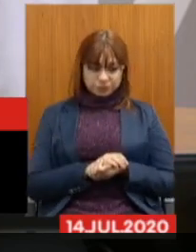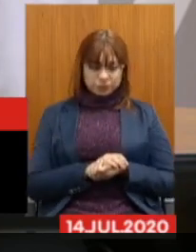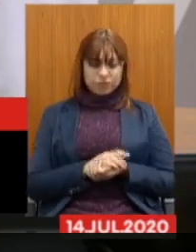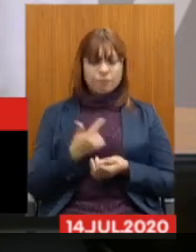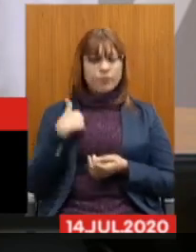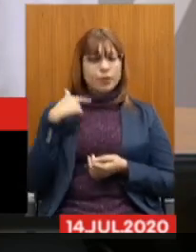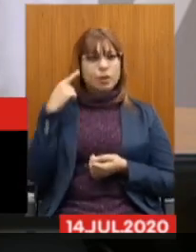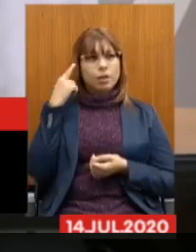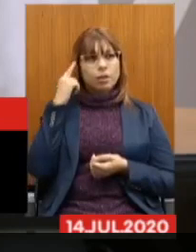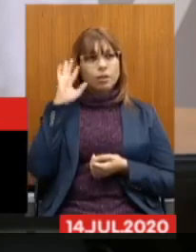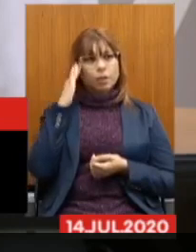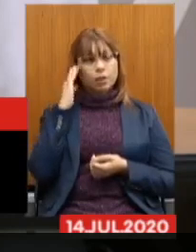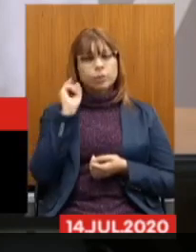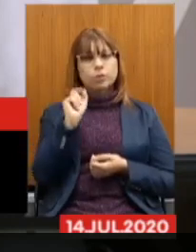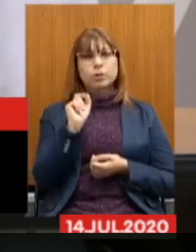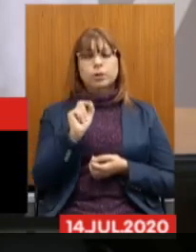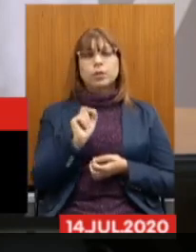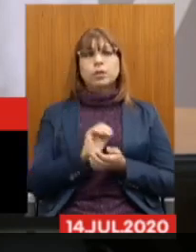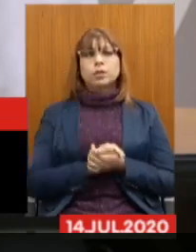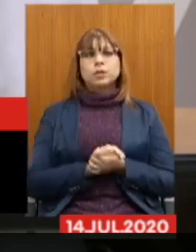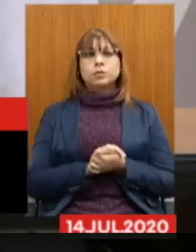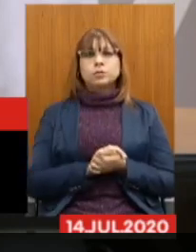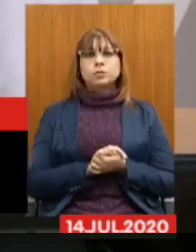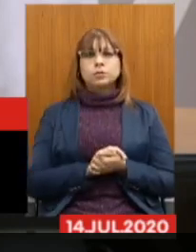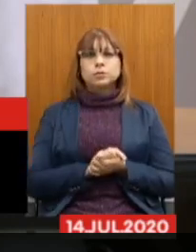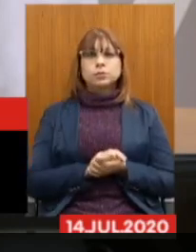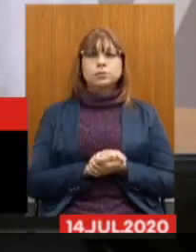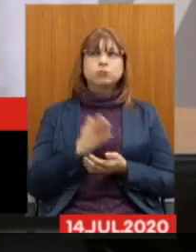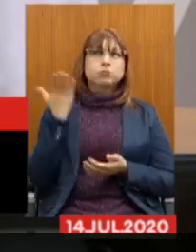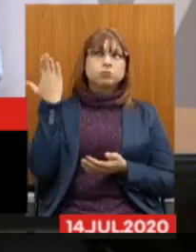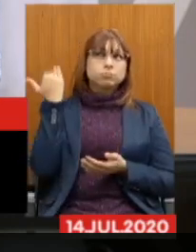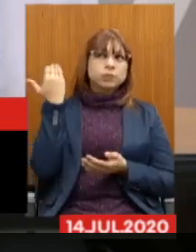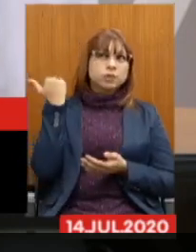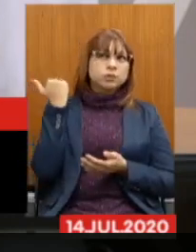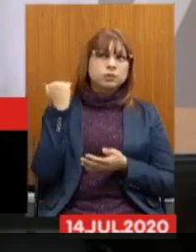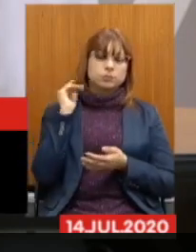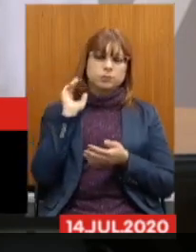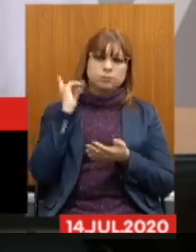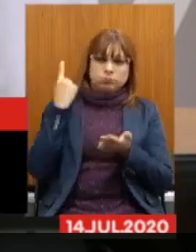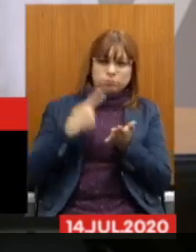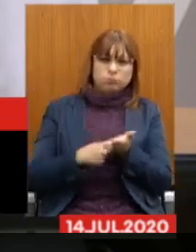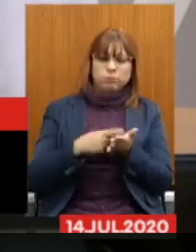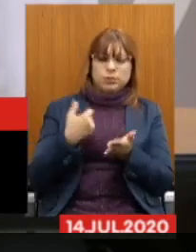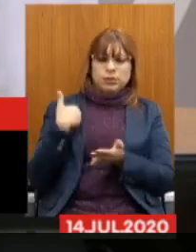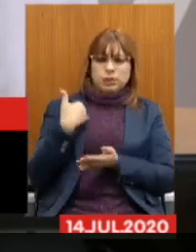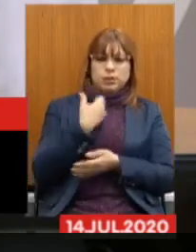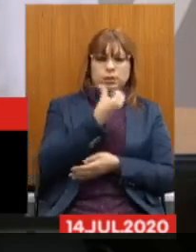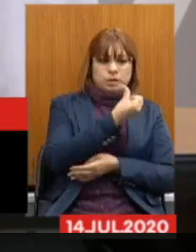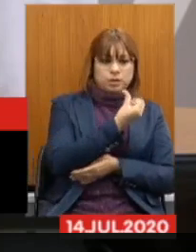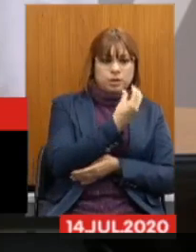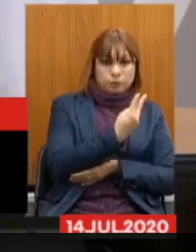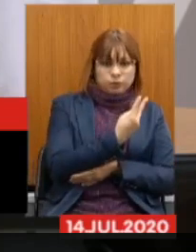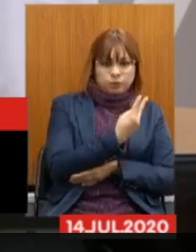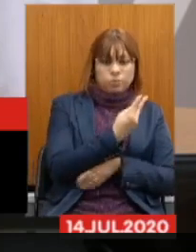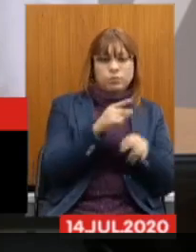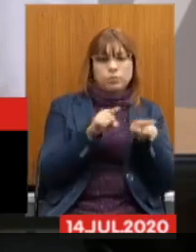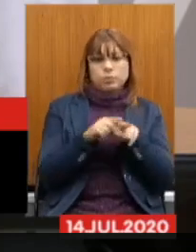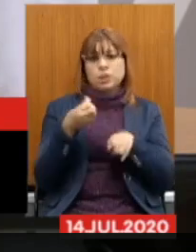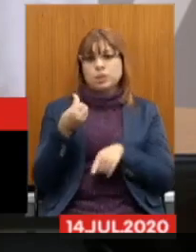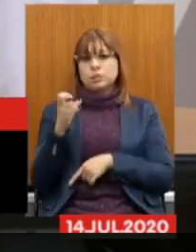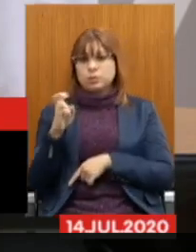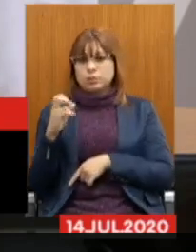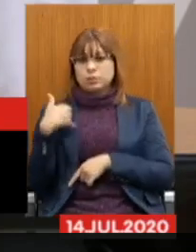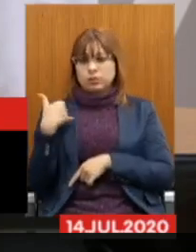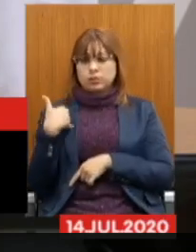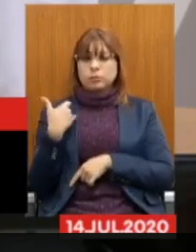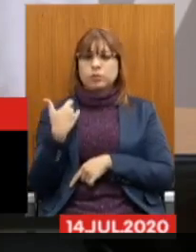Entendo o seguinte, que houve, quando se estabeleceu essas idades de 62 e 65, houve para as